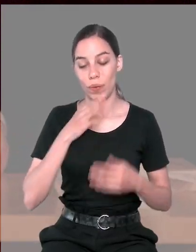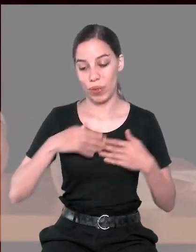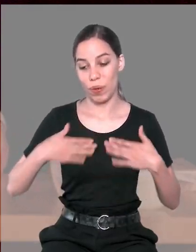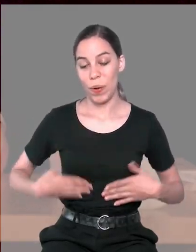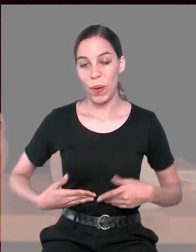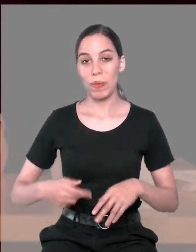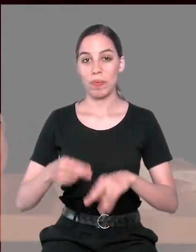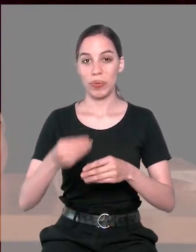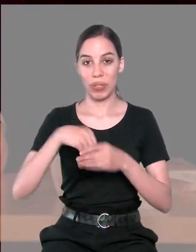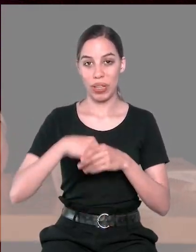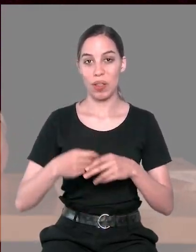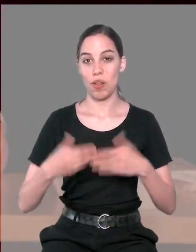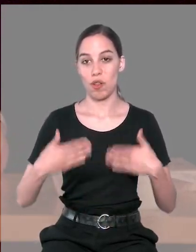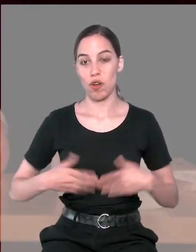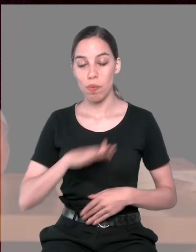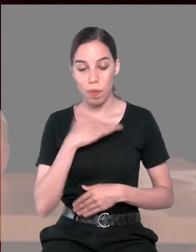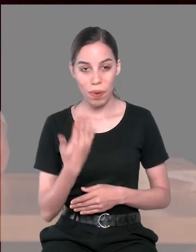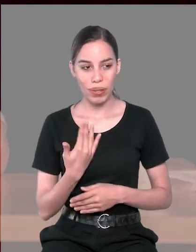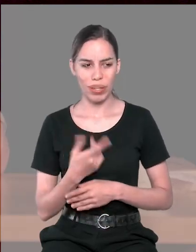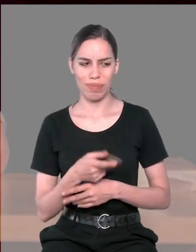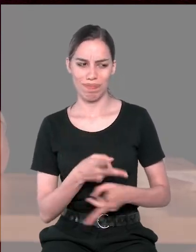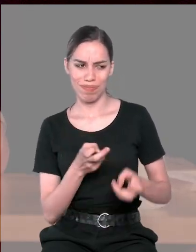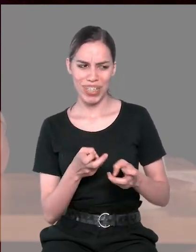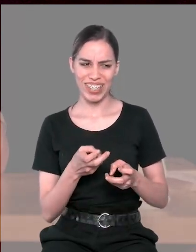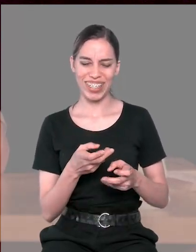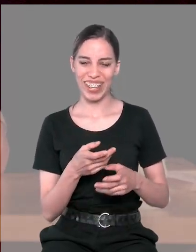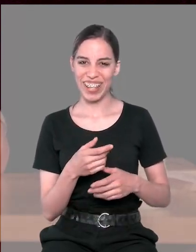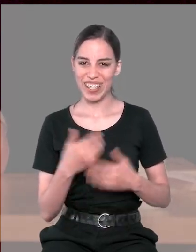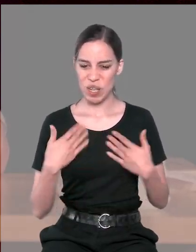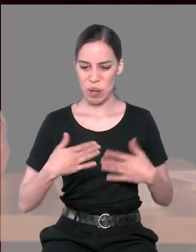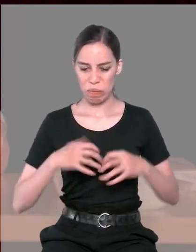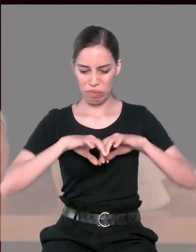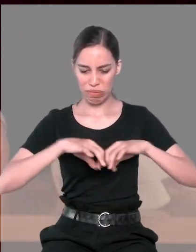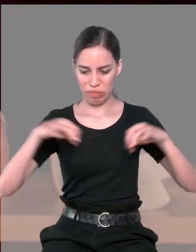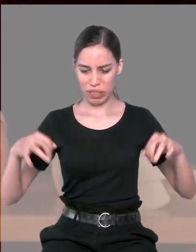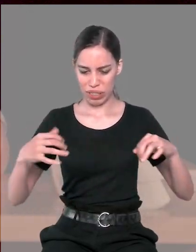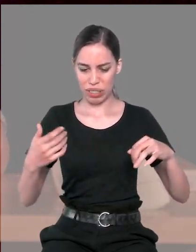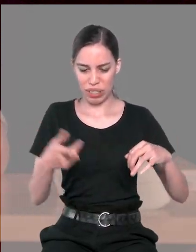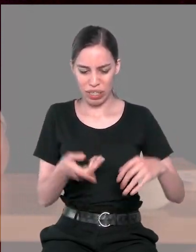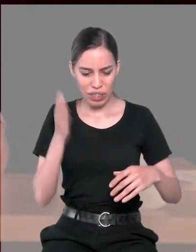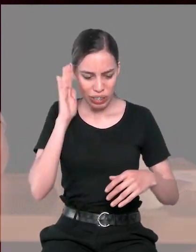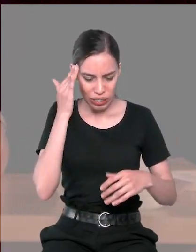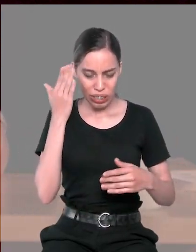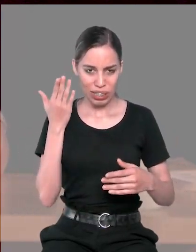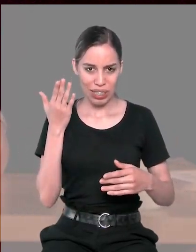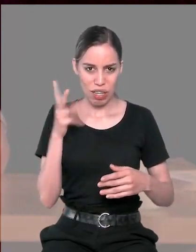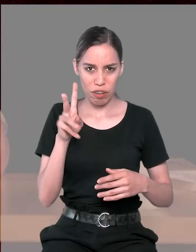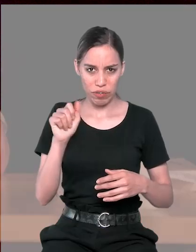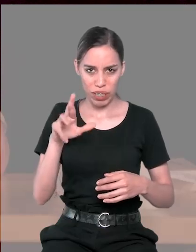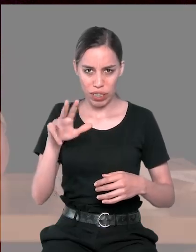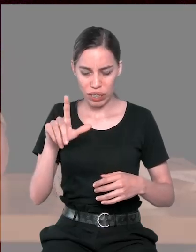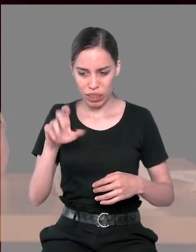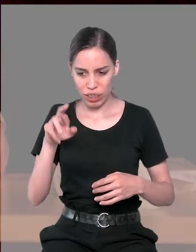alguma coisa está errada, né? Quando você precisa dissecar um poema. O Valéry tinha horror,